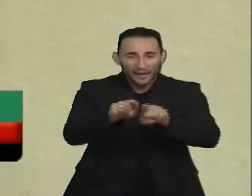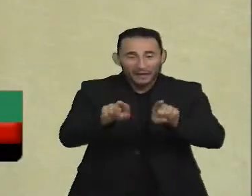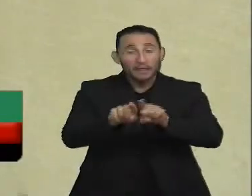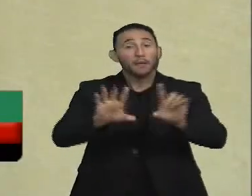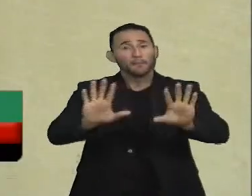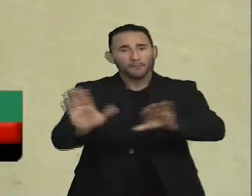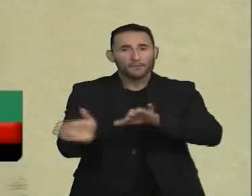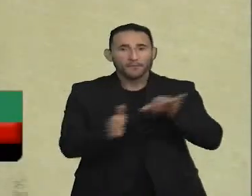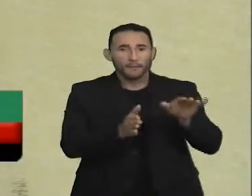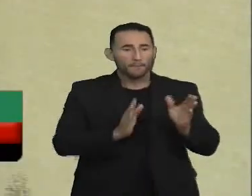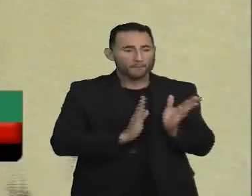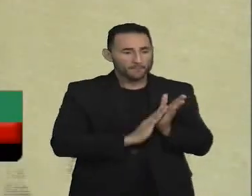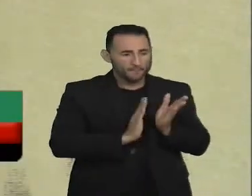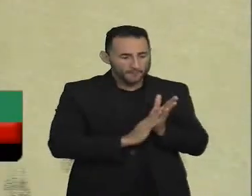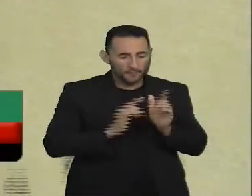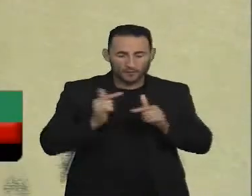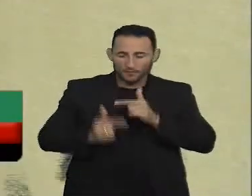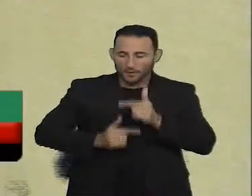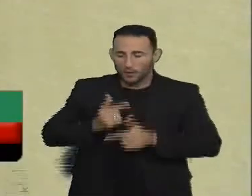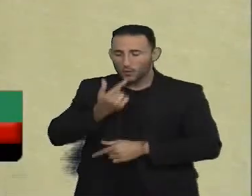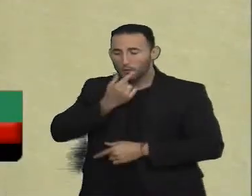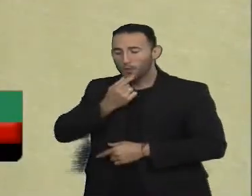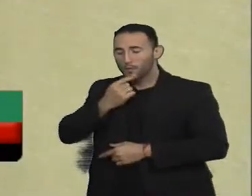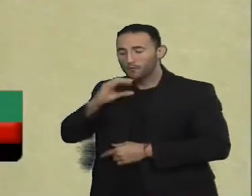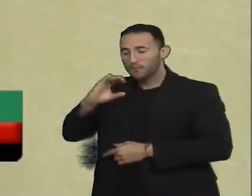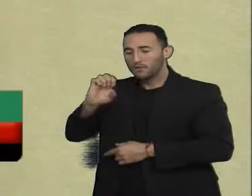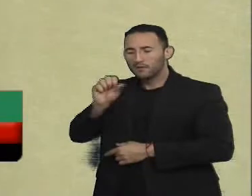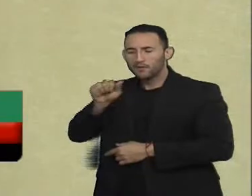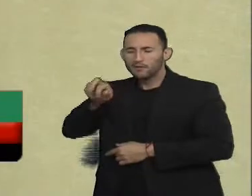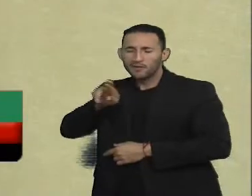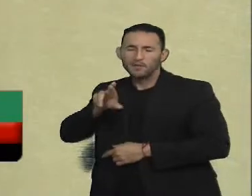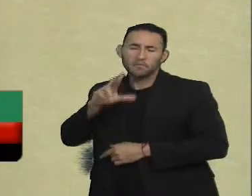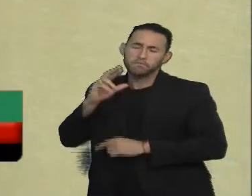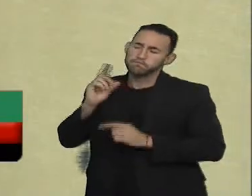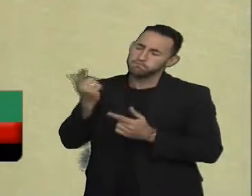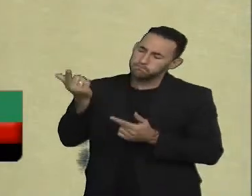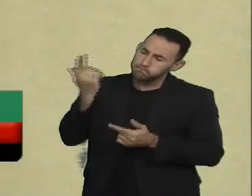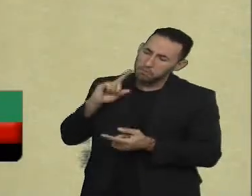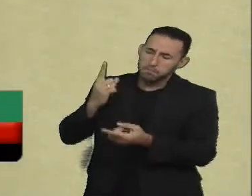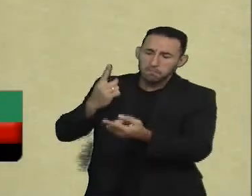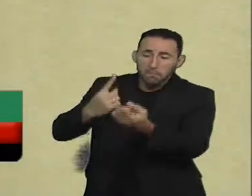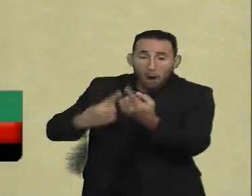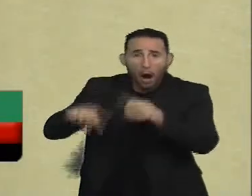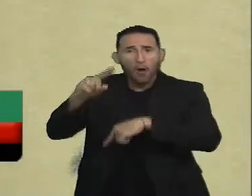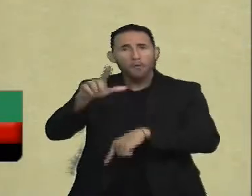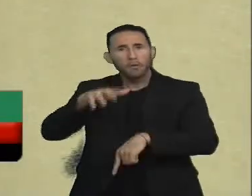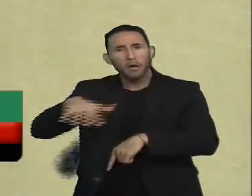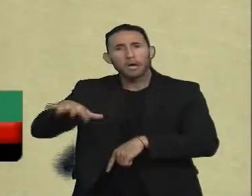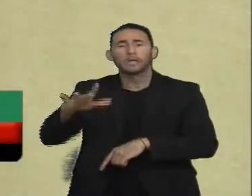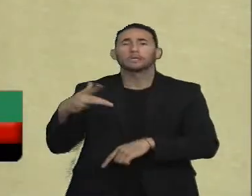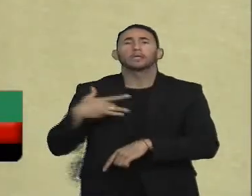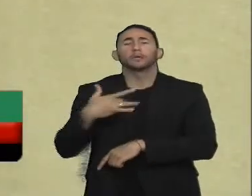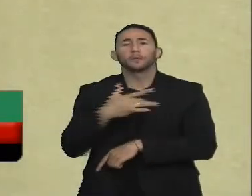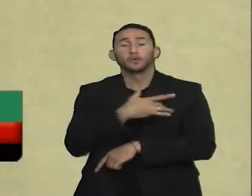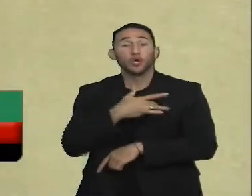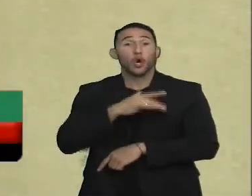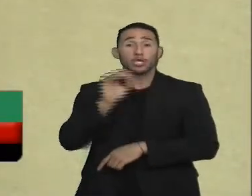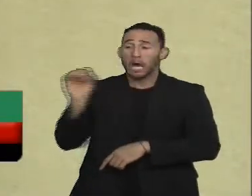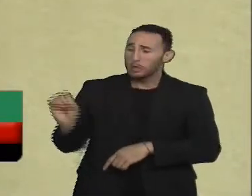César, que vem se destacando na área da saúde, se destacando na